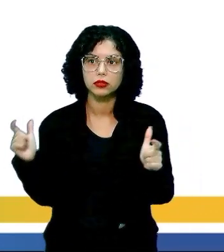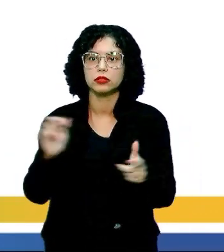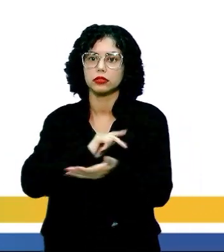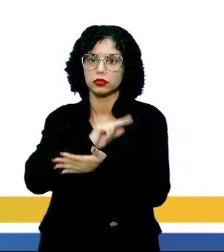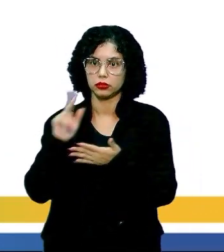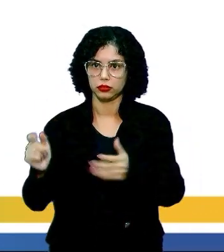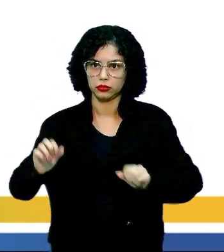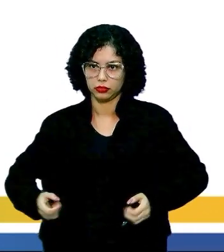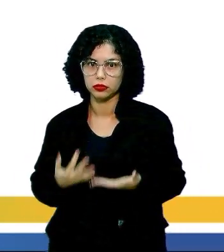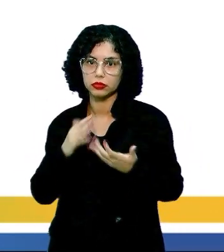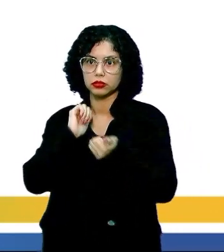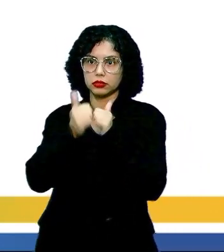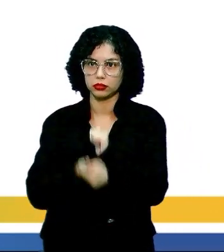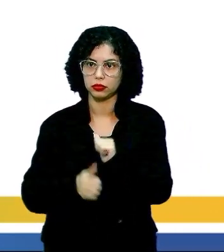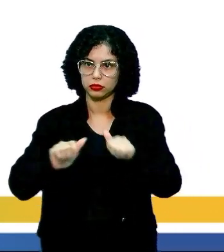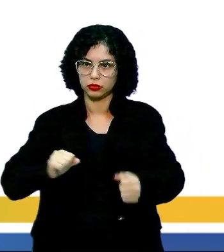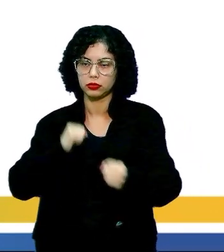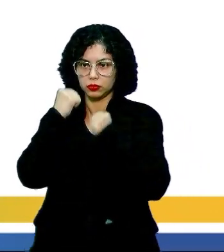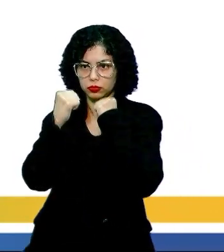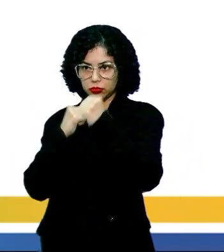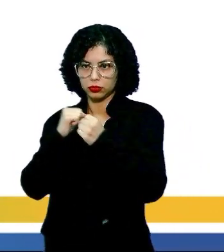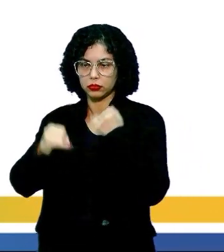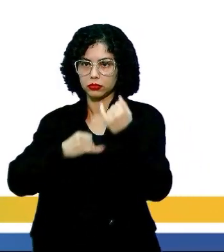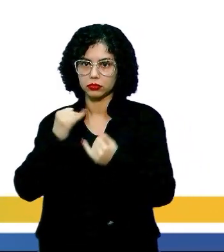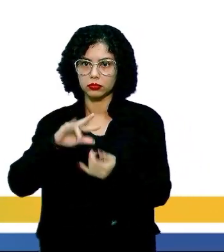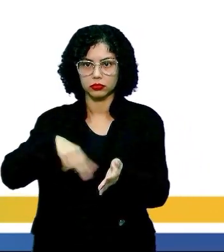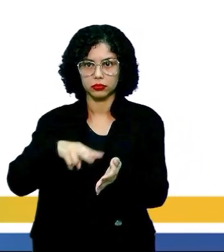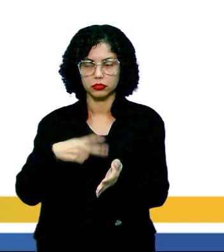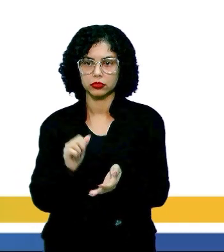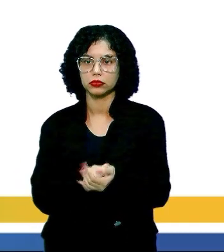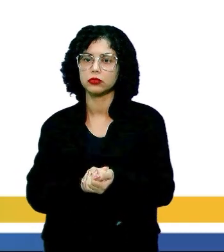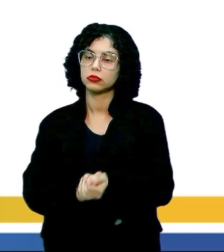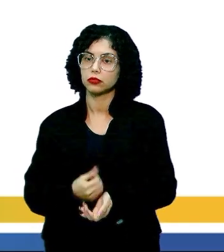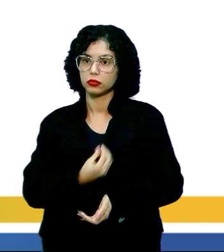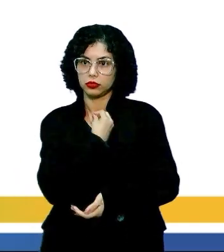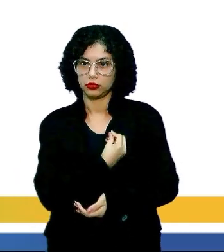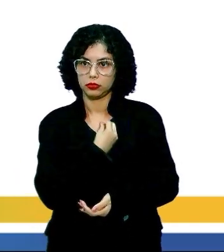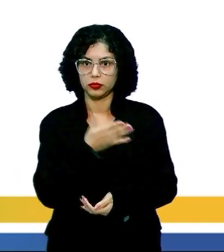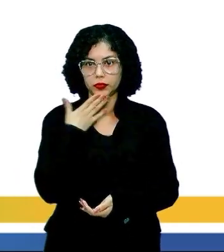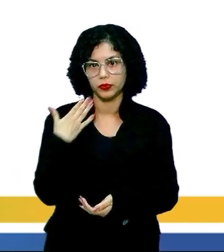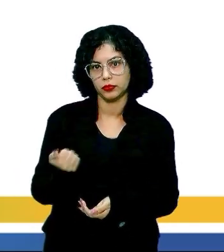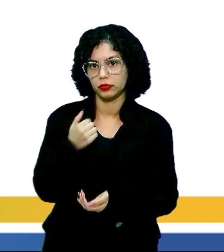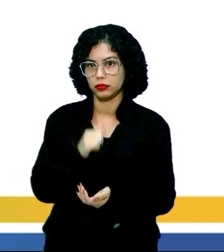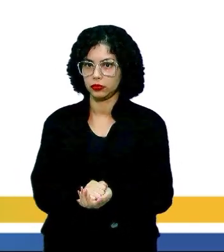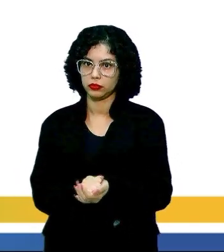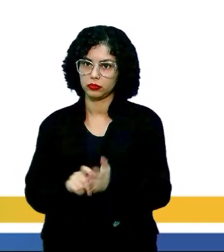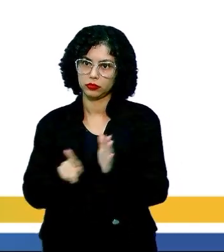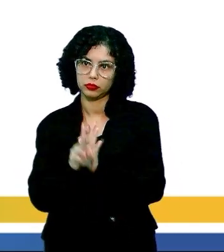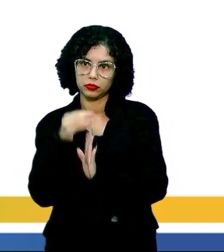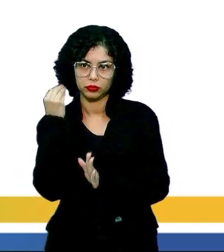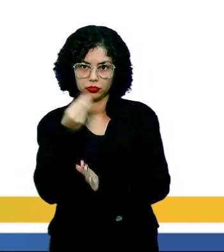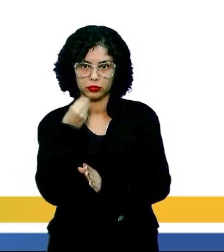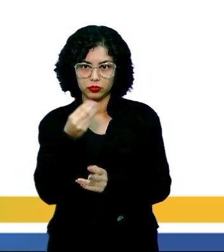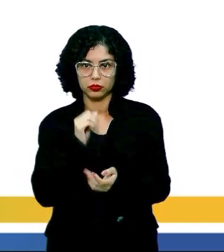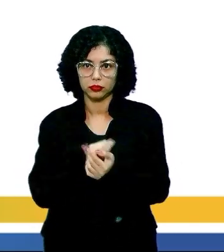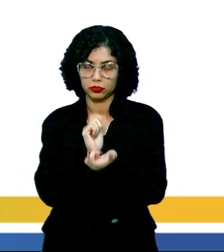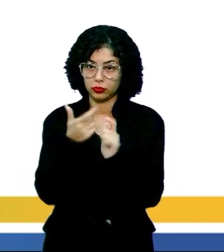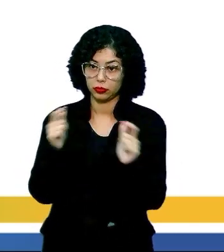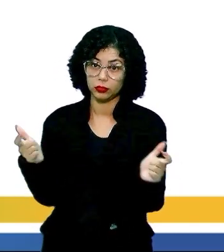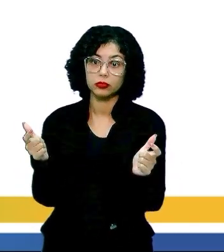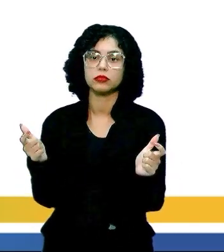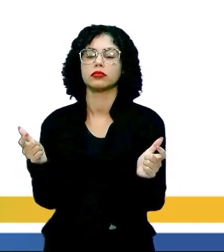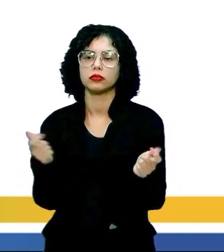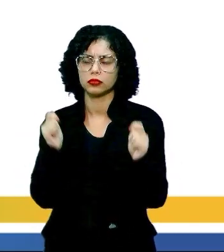baixo com diversas manifestações esportes lutas jogos danças e ginásticas a vivência é um dos melhores instrumentos para